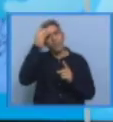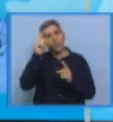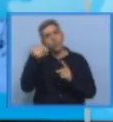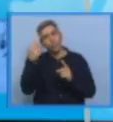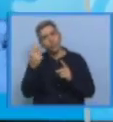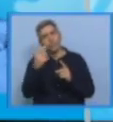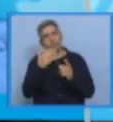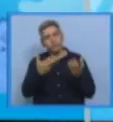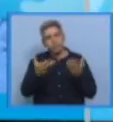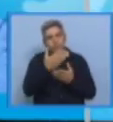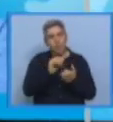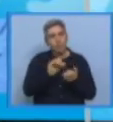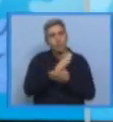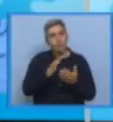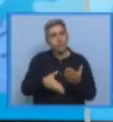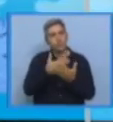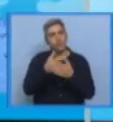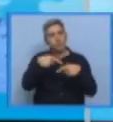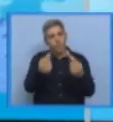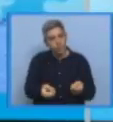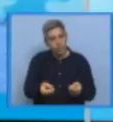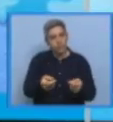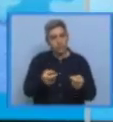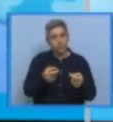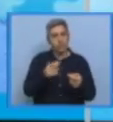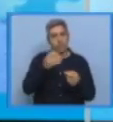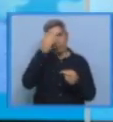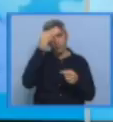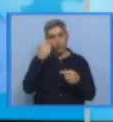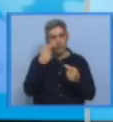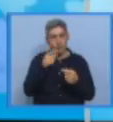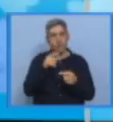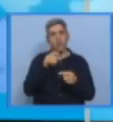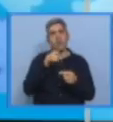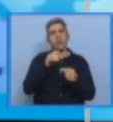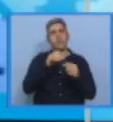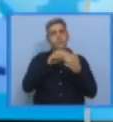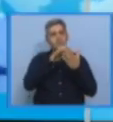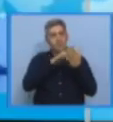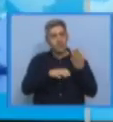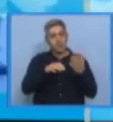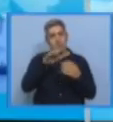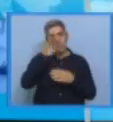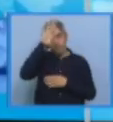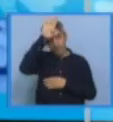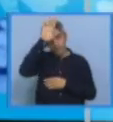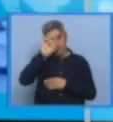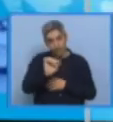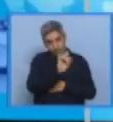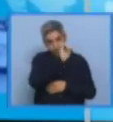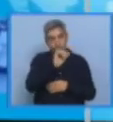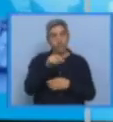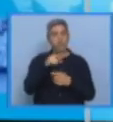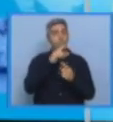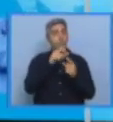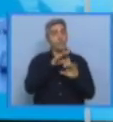para a partir daí então propor a notícia à opinião pública. Não é? Exatamente. Confronto. Na mensagem do Papa, claro que, e a partir da